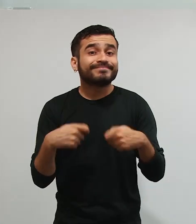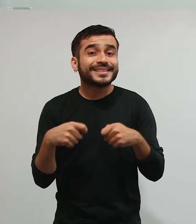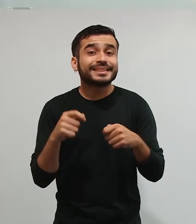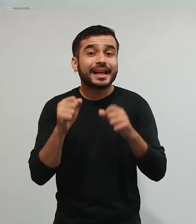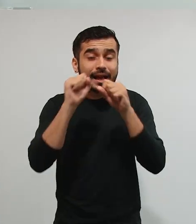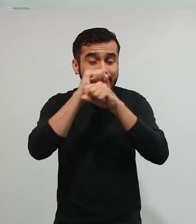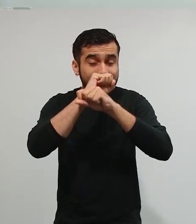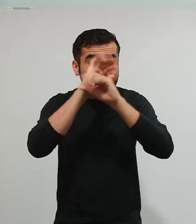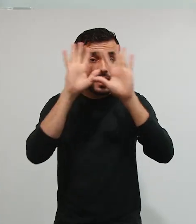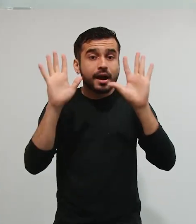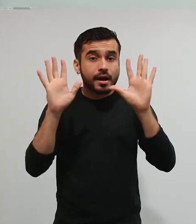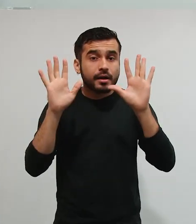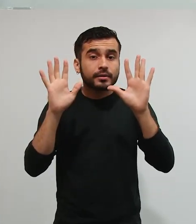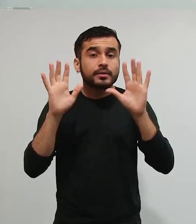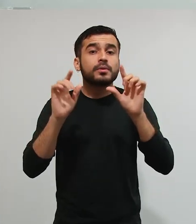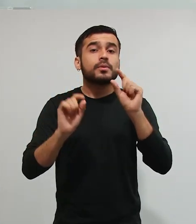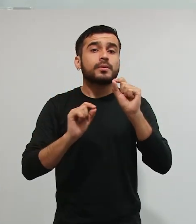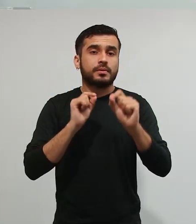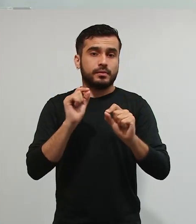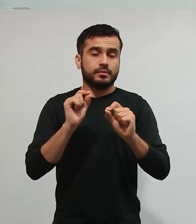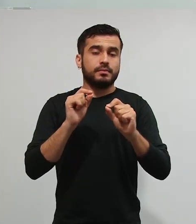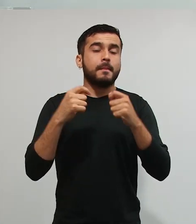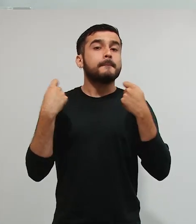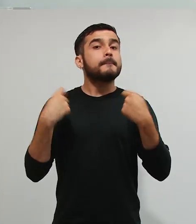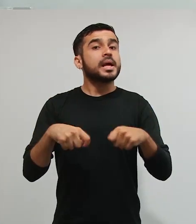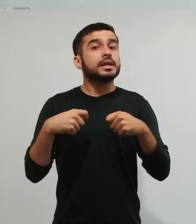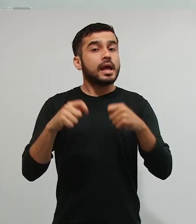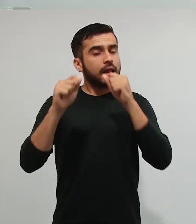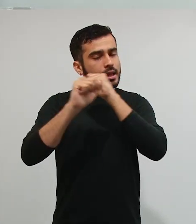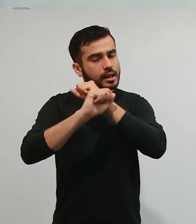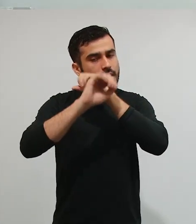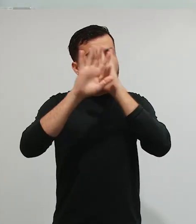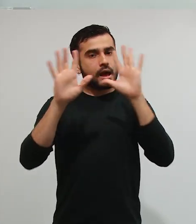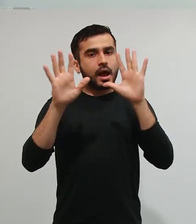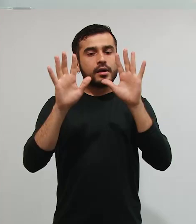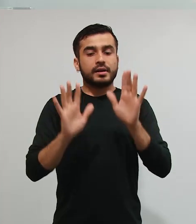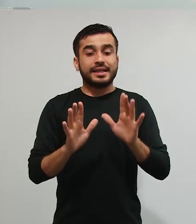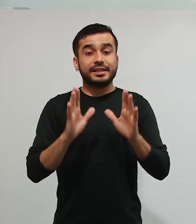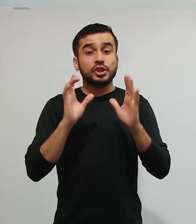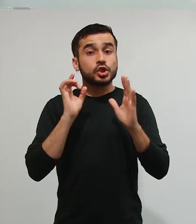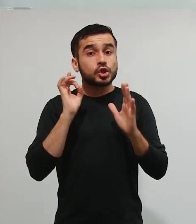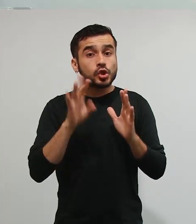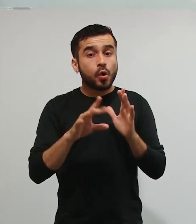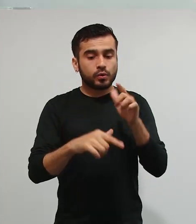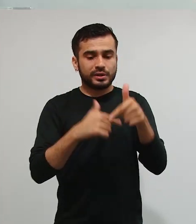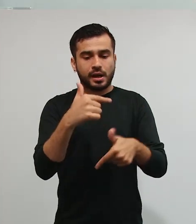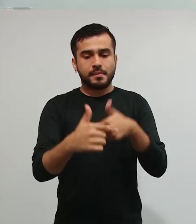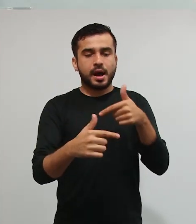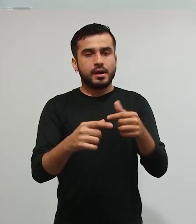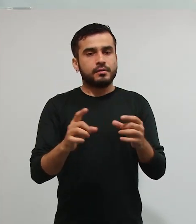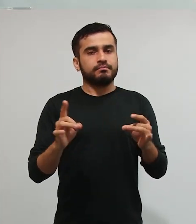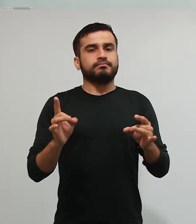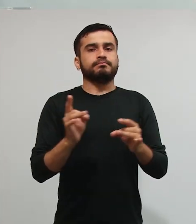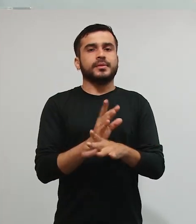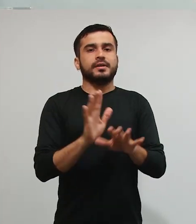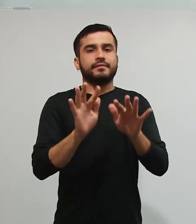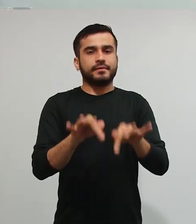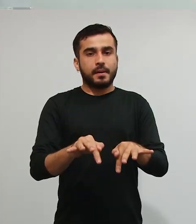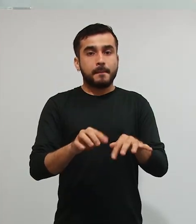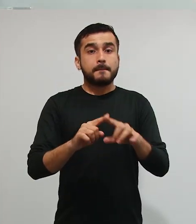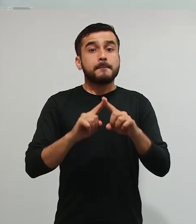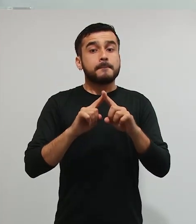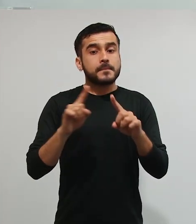tem que deixar claro, é necessário que fique claro que essa etapa foi encerrada. Agora, se